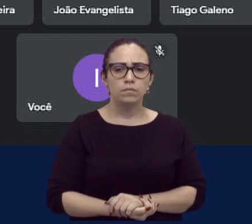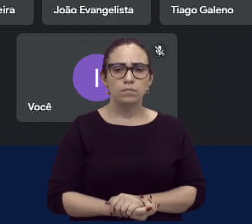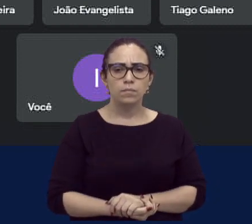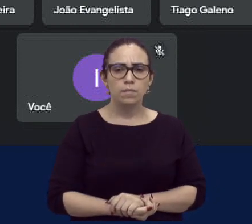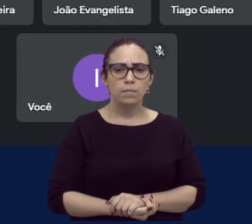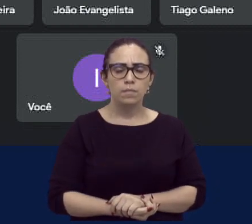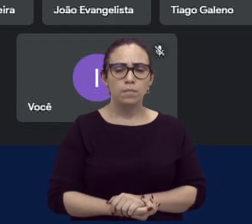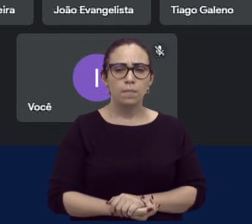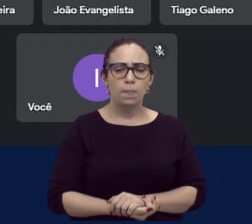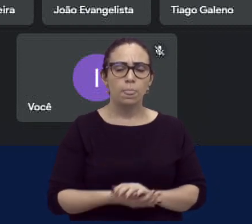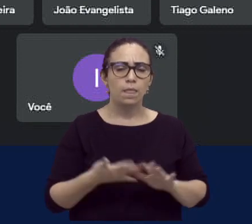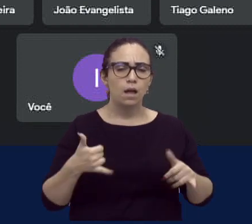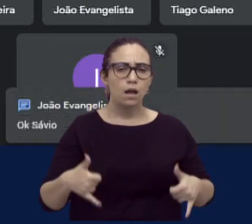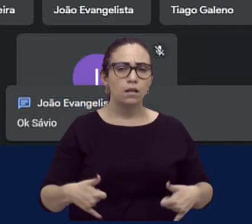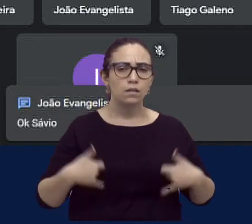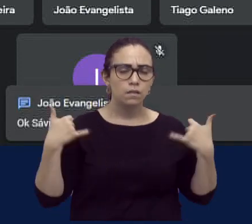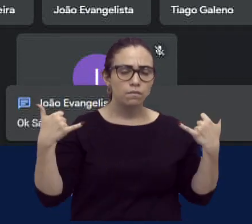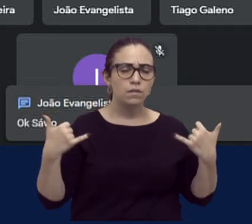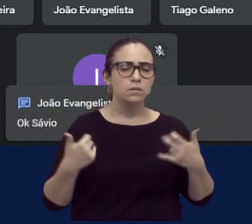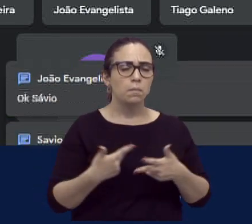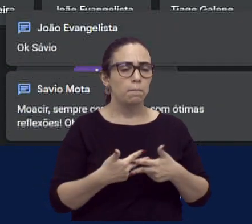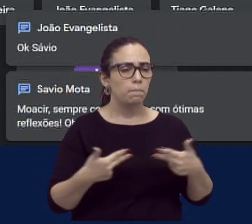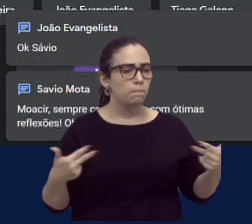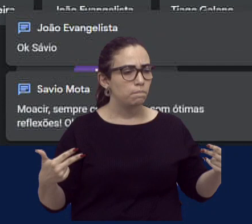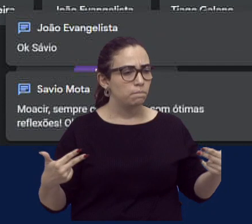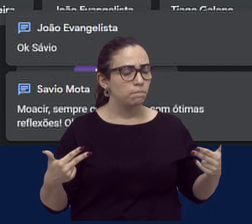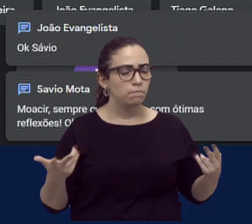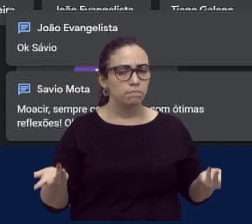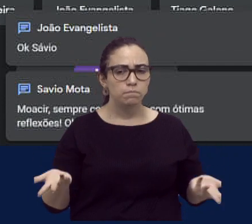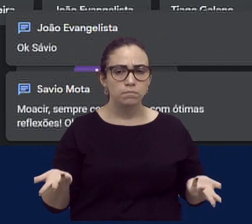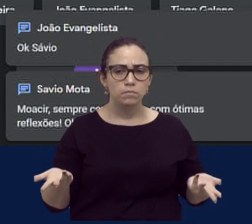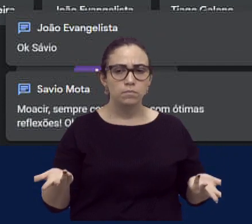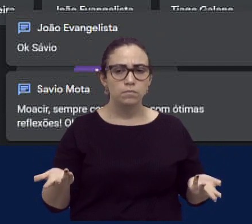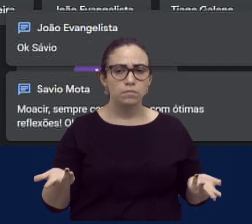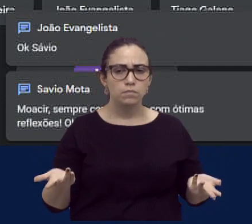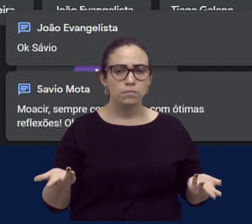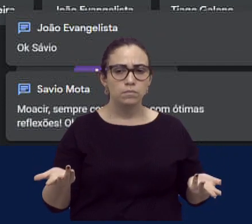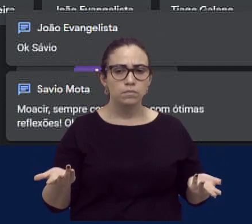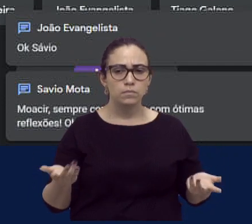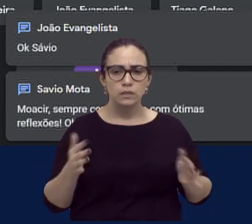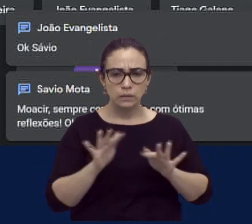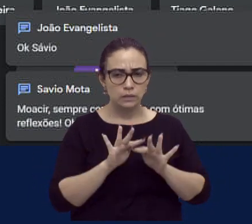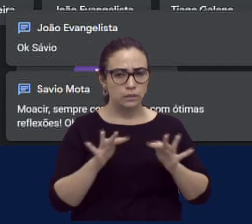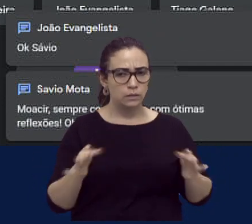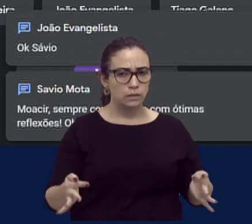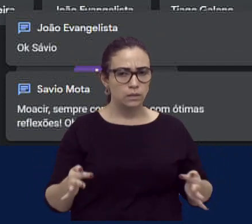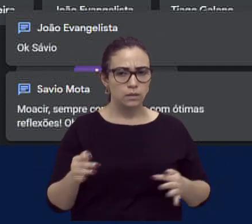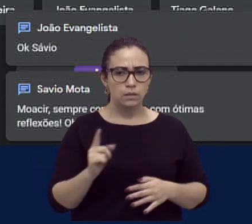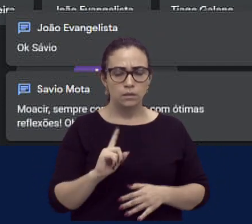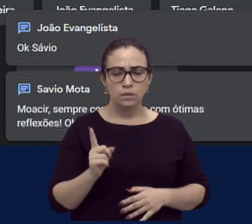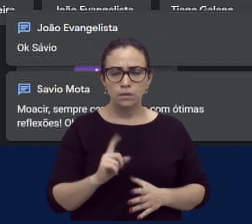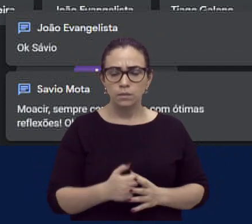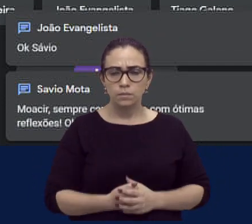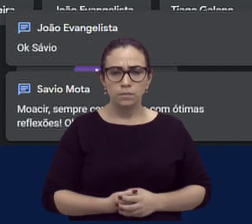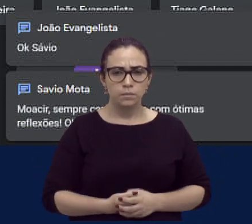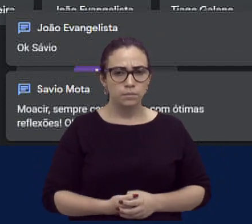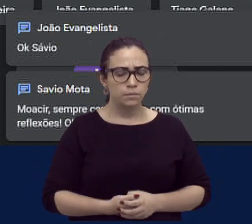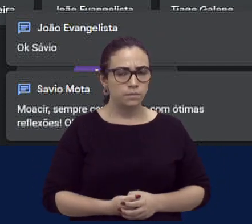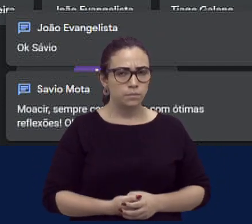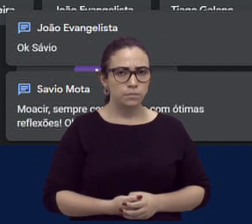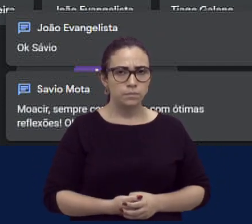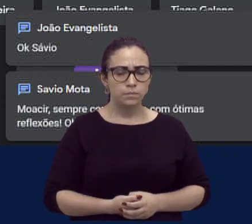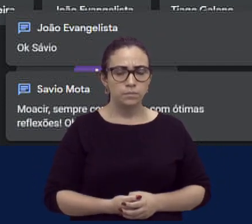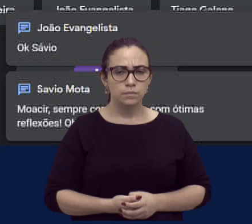fulano tinha um aniversário, reuniram tudo, não me avisou, foi muito maior do que eu fiz com você, isso lá foi nada.